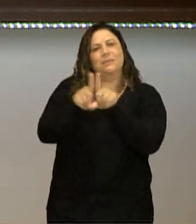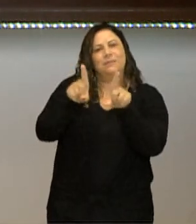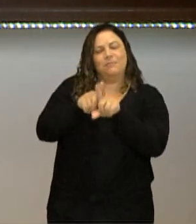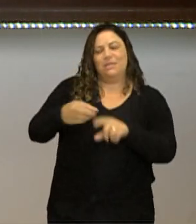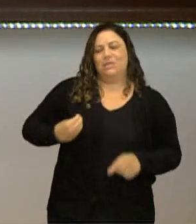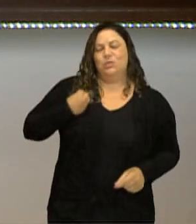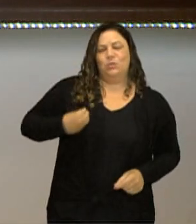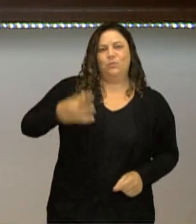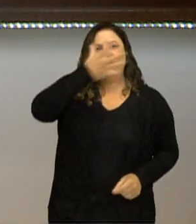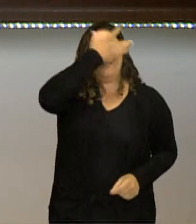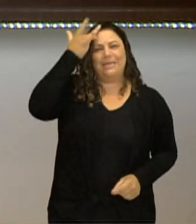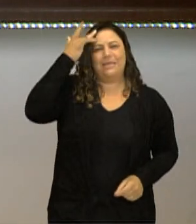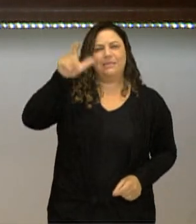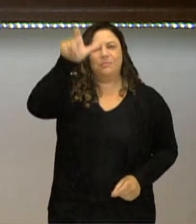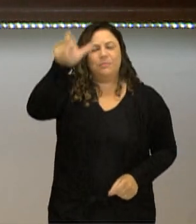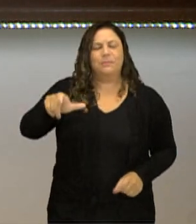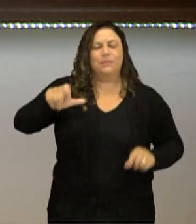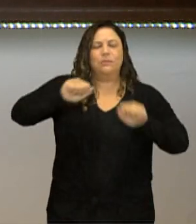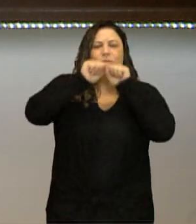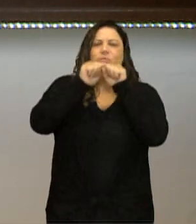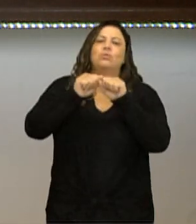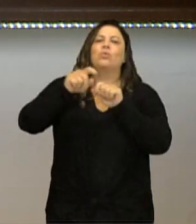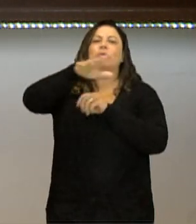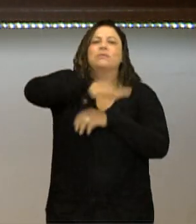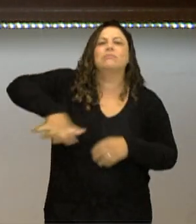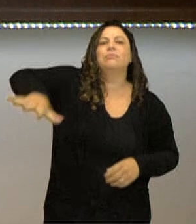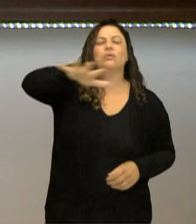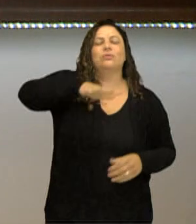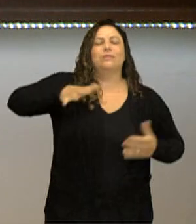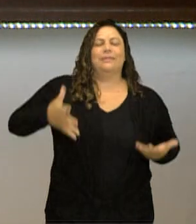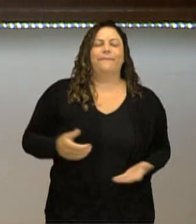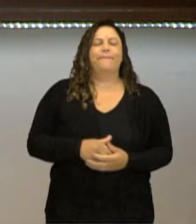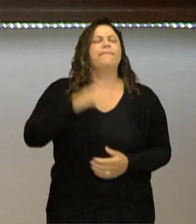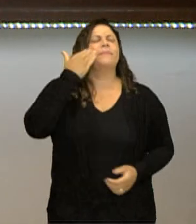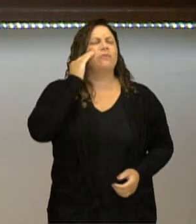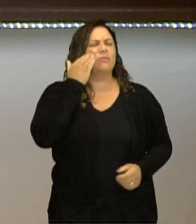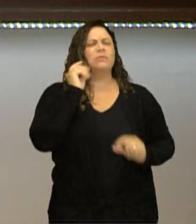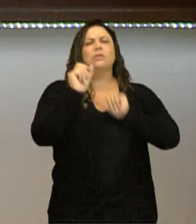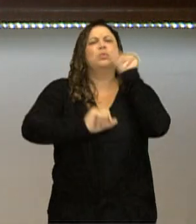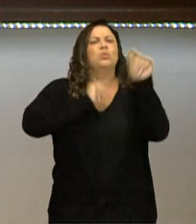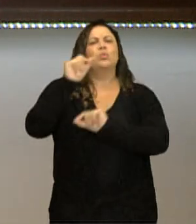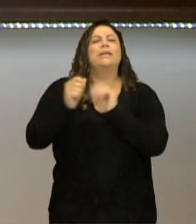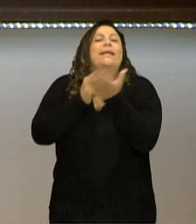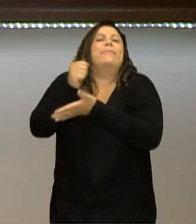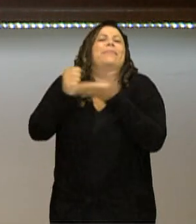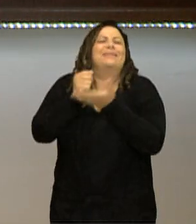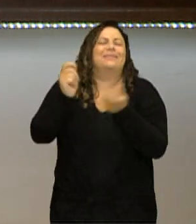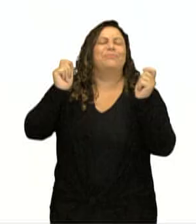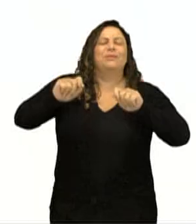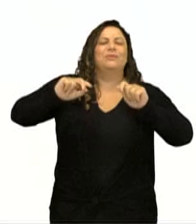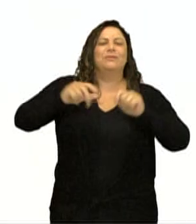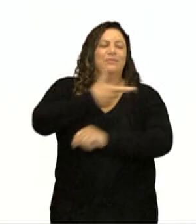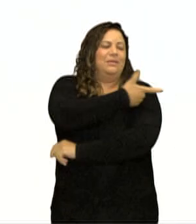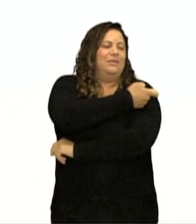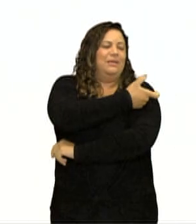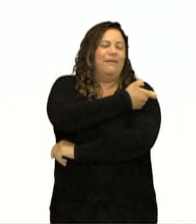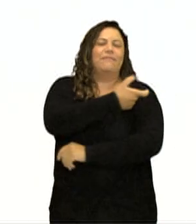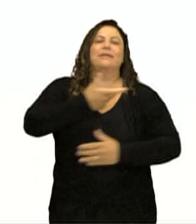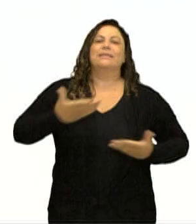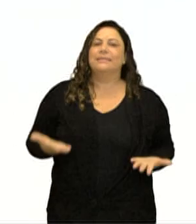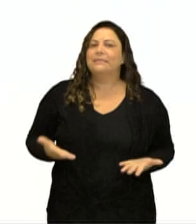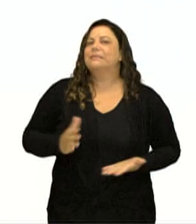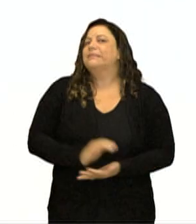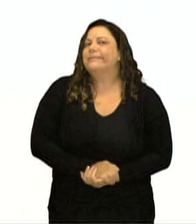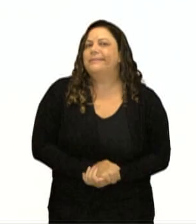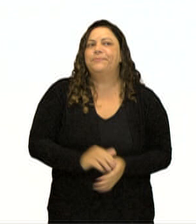desses antígenos. Quem que são os antígenos? Os causadores de doenças, ou seja, as bactérias, os vírus, né, que vão causar a doença. Então você já cria